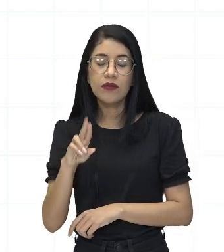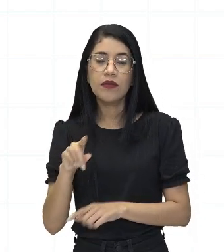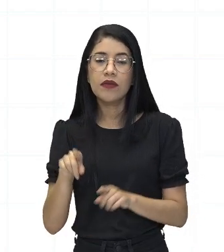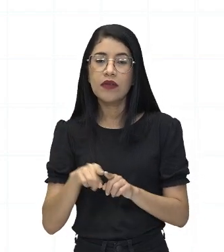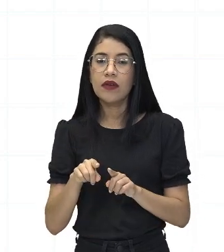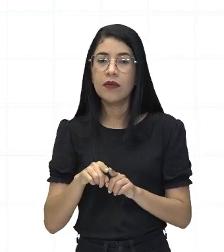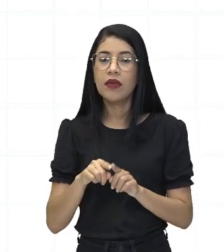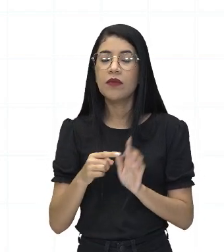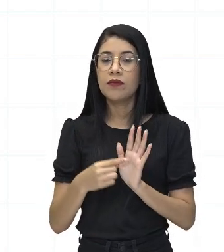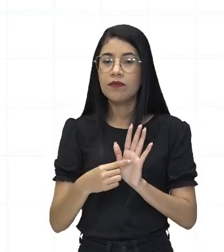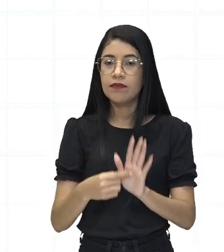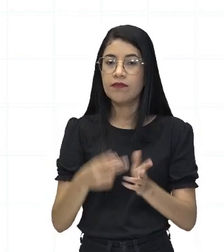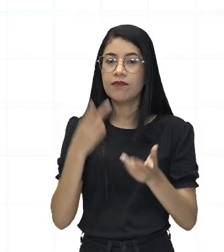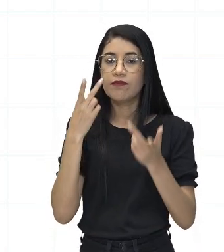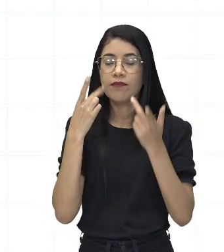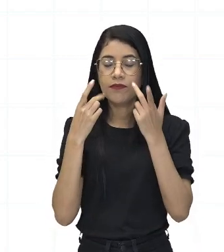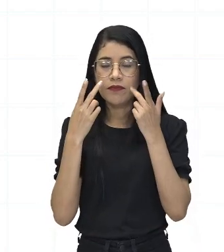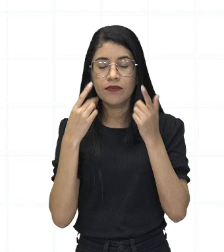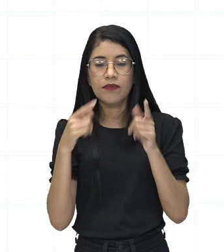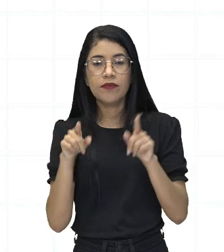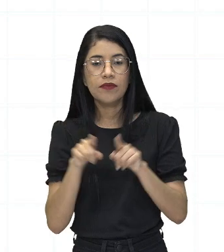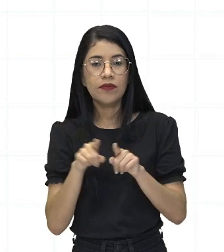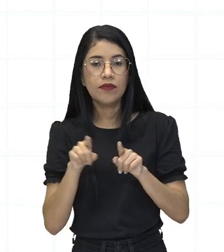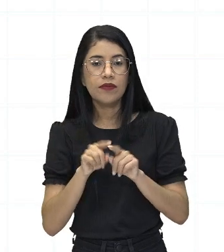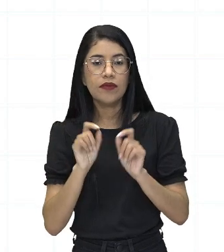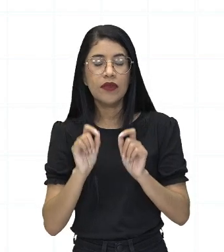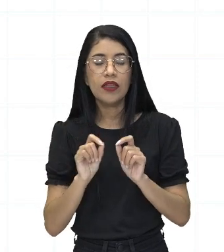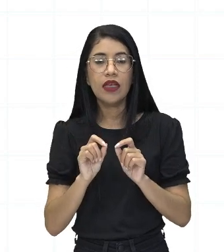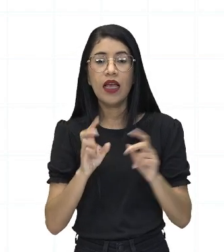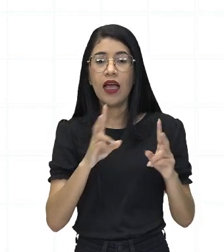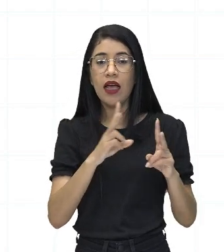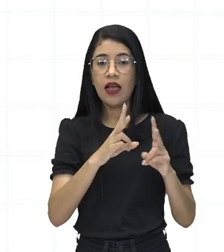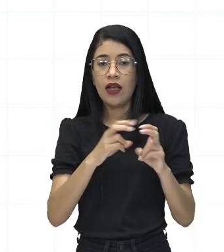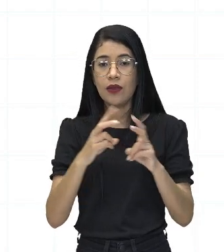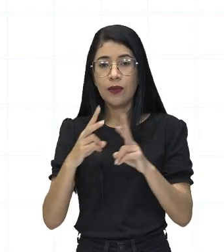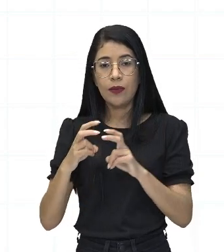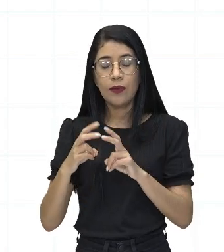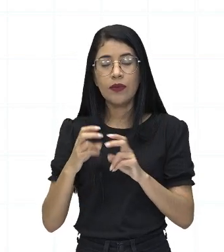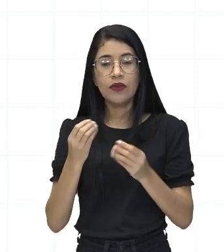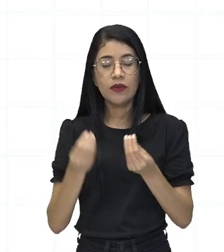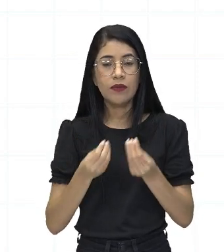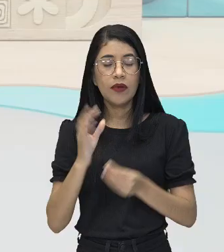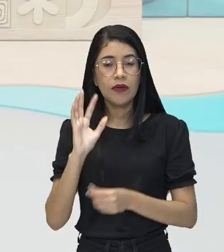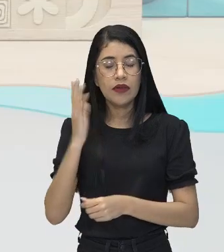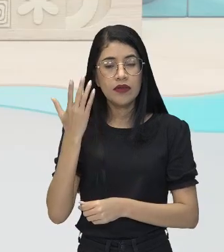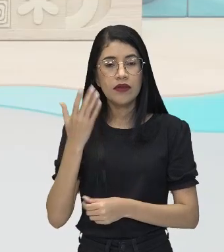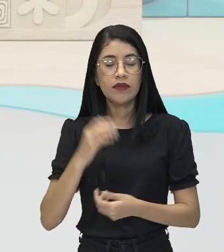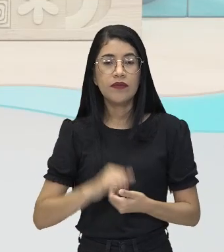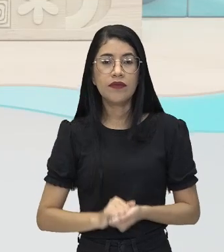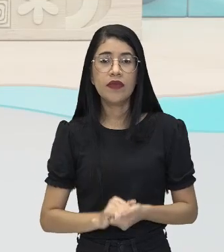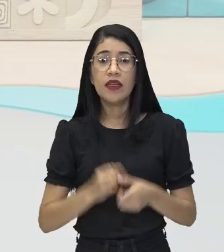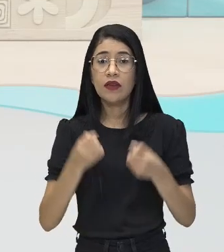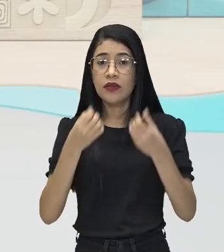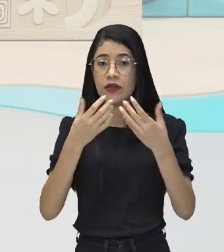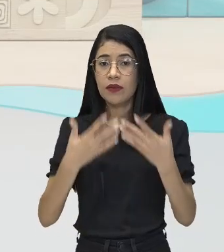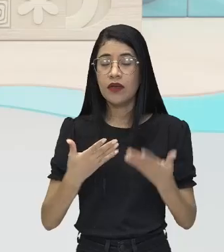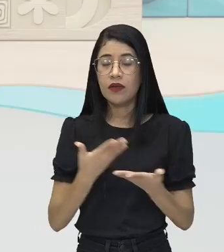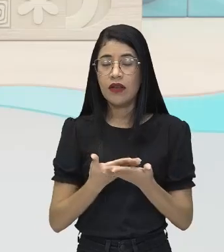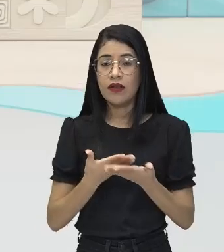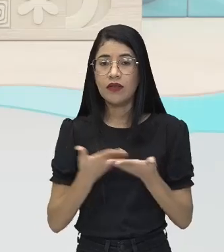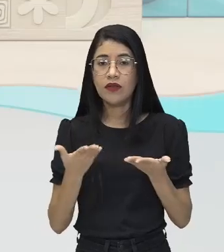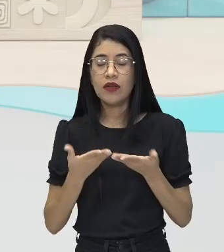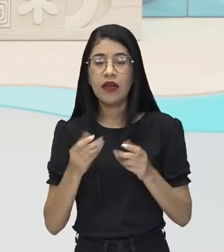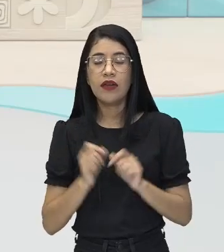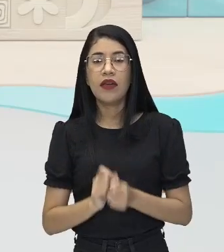da teatralidade, mas a questão das lutas. Então, dentro do nosso conteúdo, nós falamos sobre a questão da